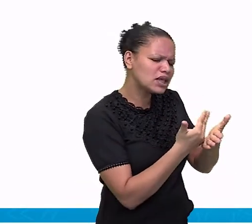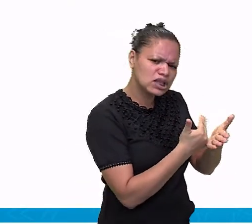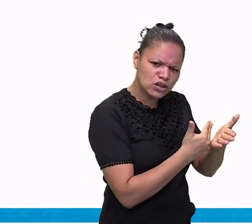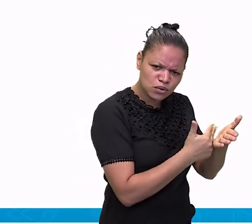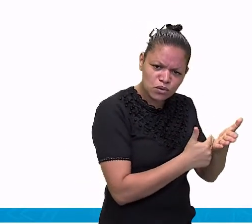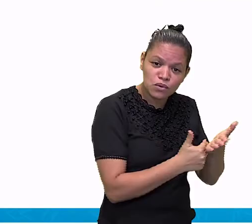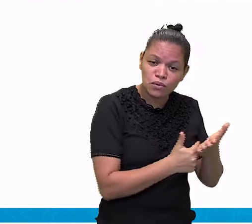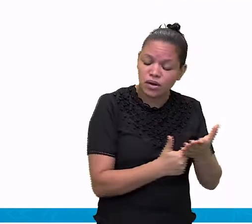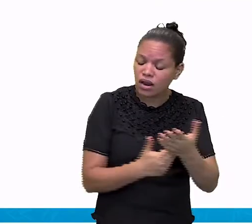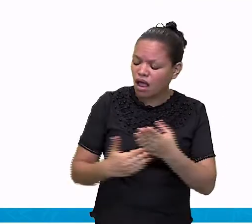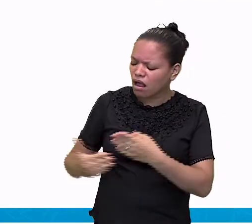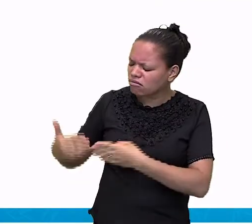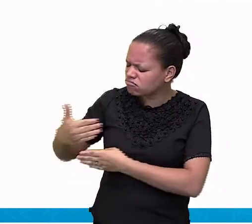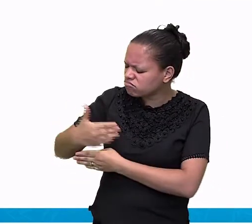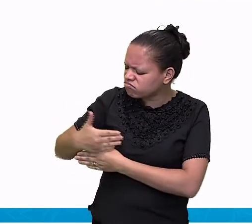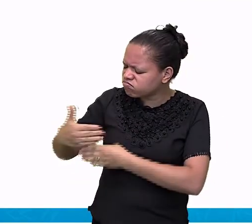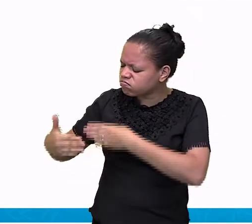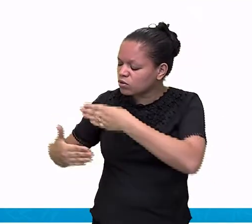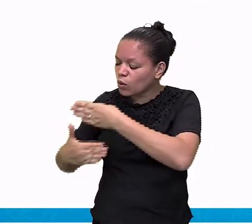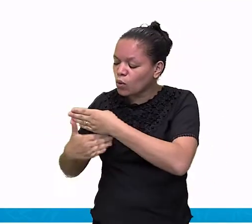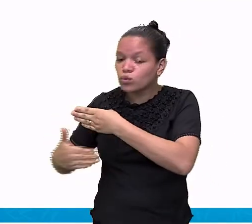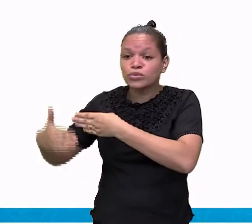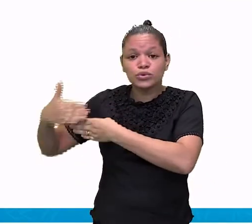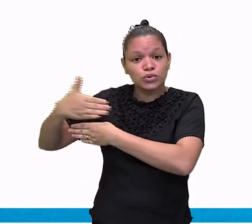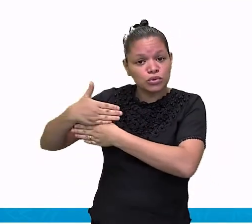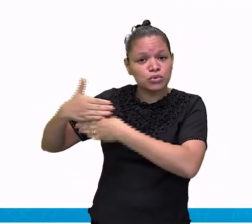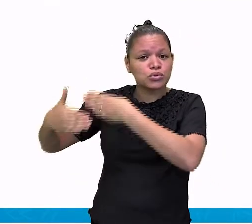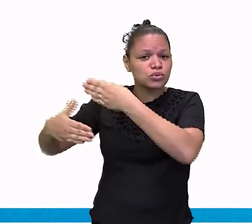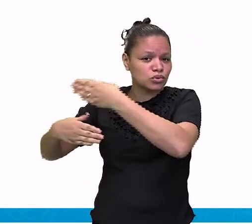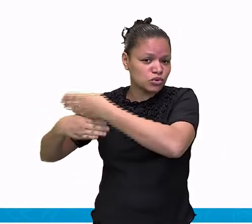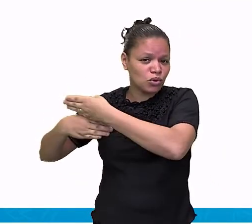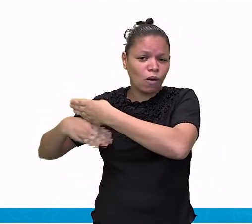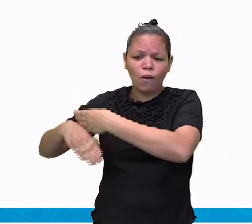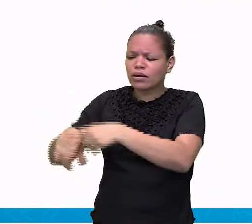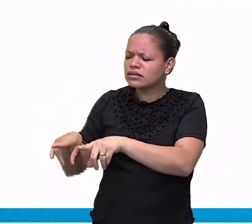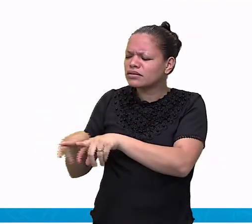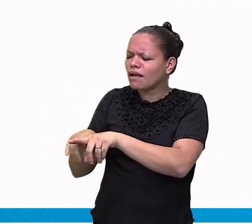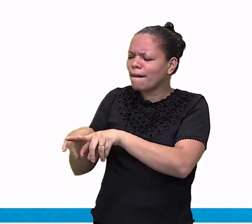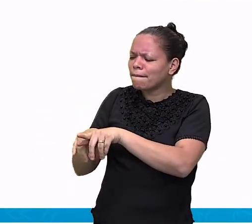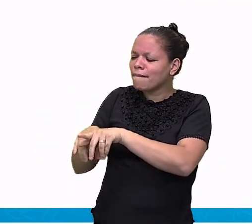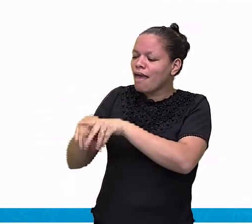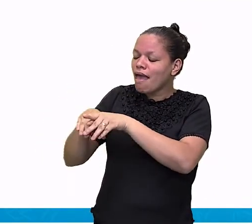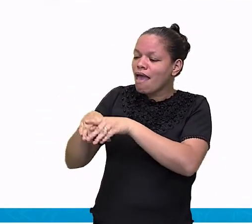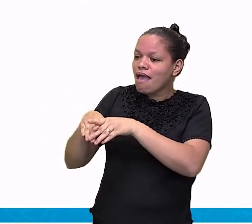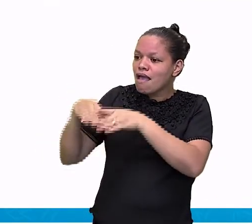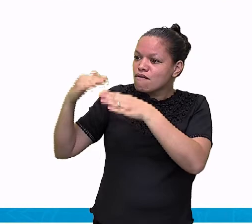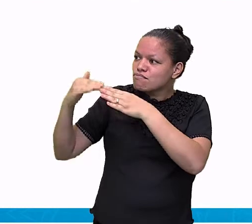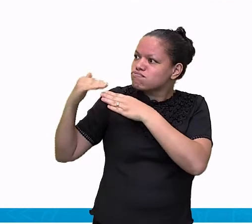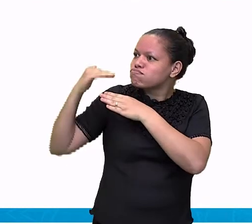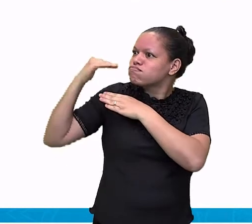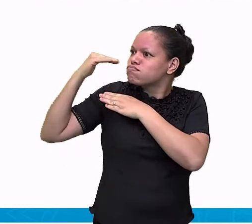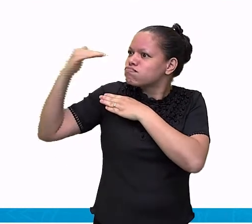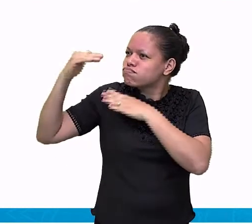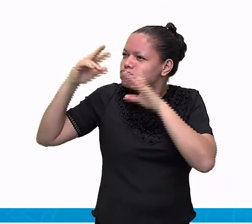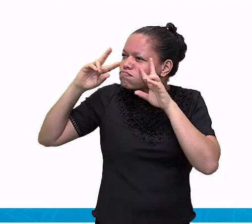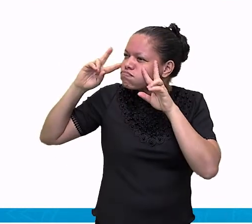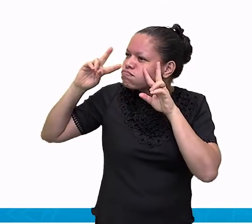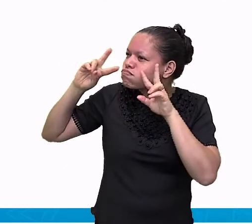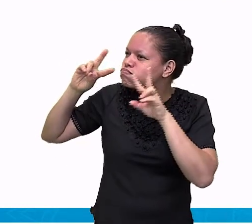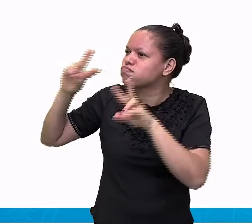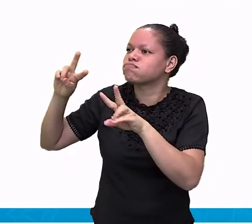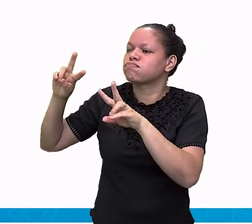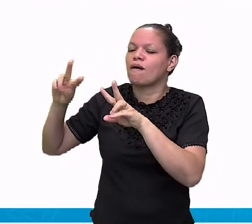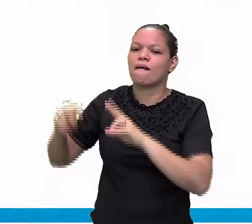barrocas vindo de Portugal, isso amplia o nosso olhar sobre a questão das artes aqui dentro da diversidade